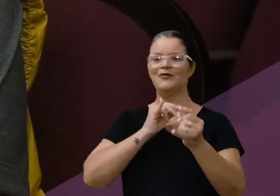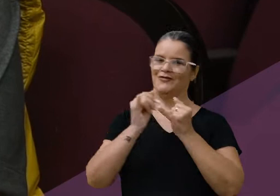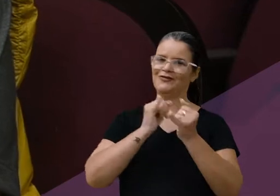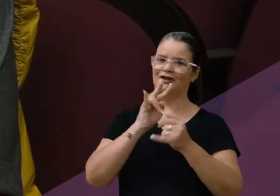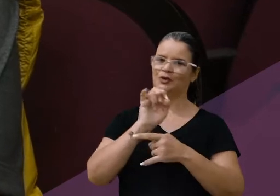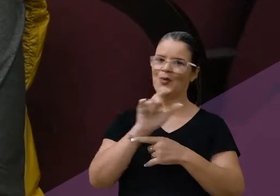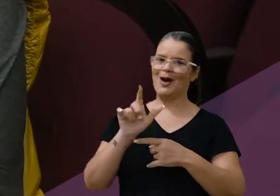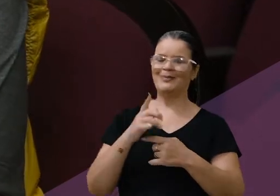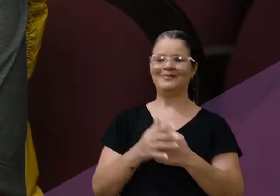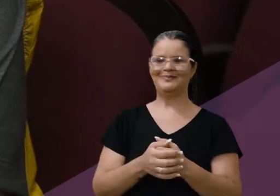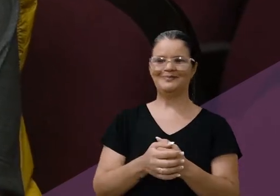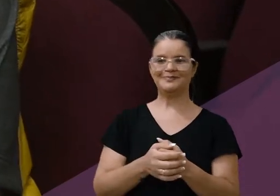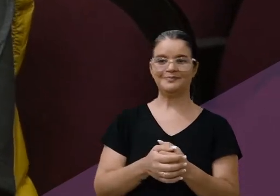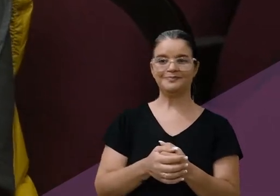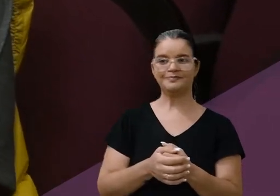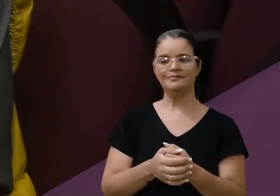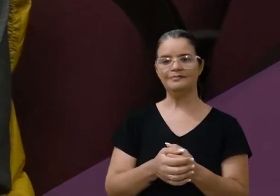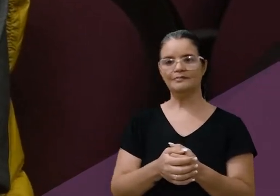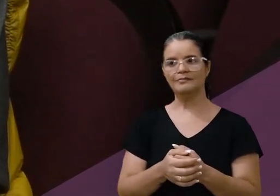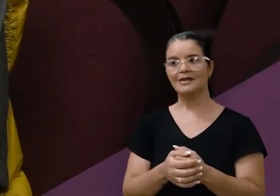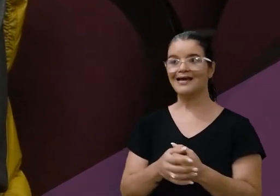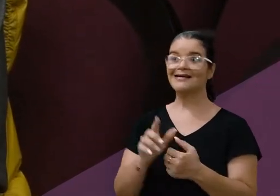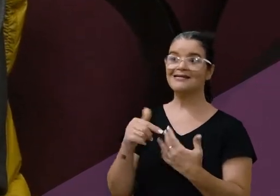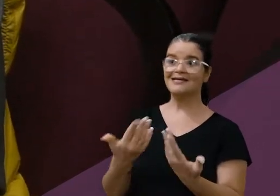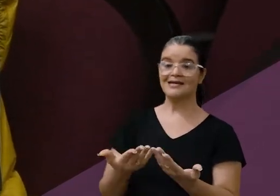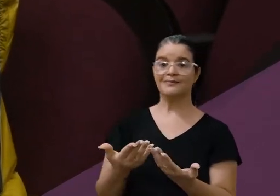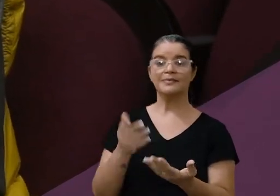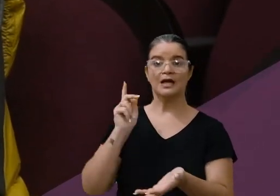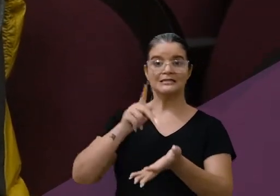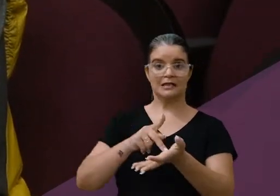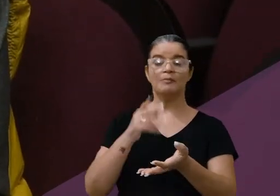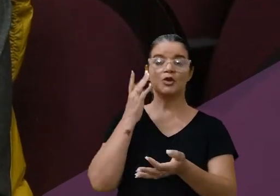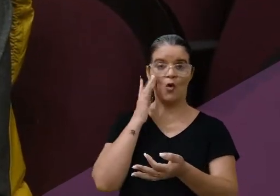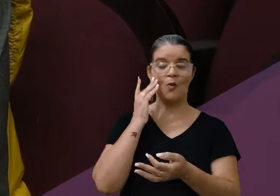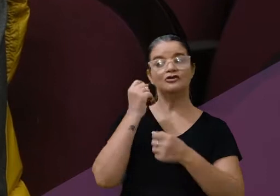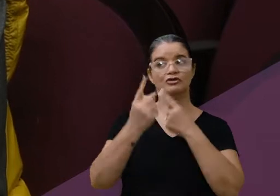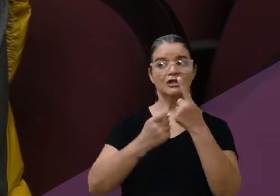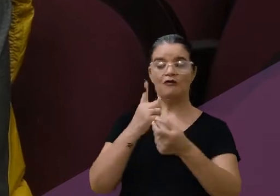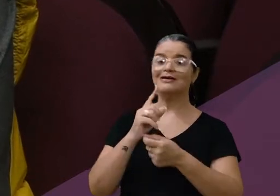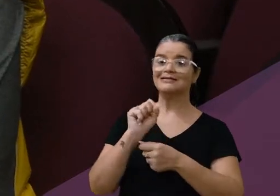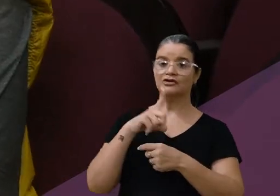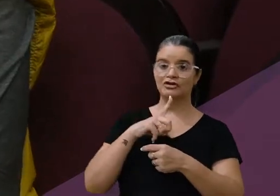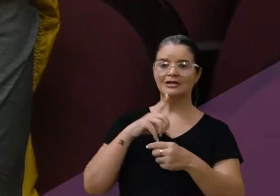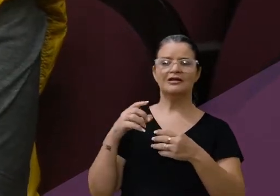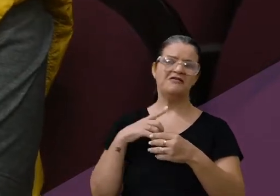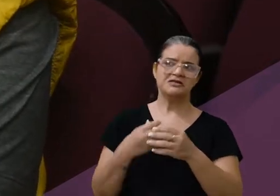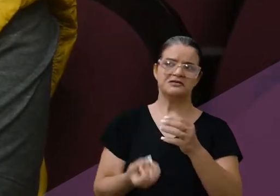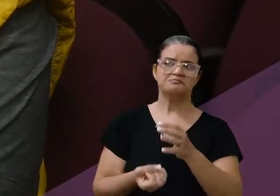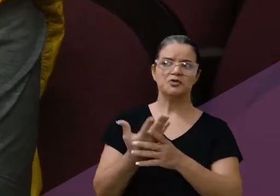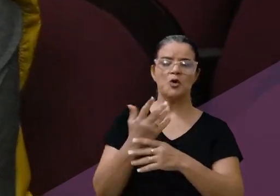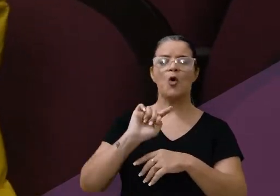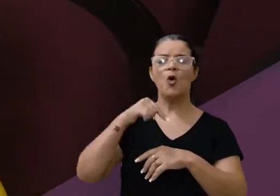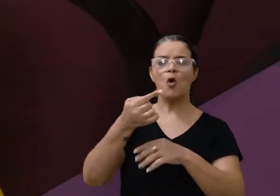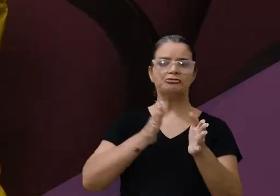para fazer o Lua Marte chegar onde a gente chegou hoje. A gente deve muito a esse recurso da internet. E aí a gente vai fisicamente tentando acompanhar,